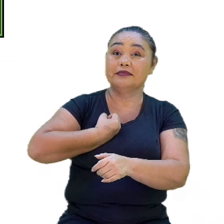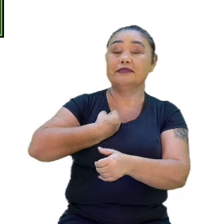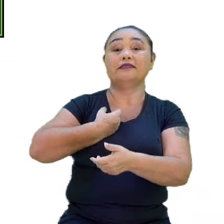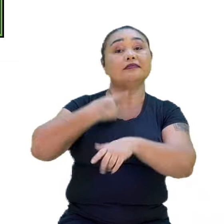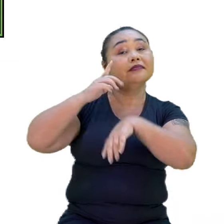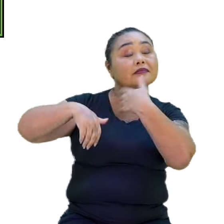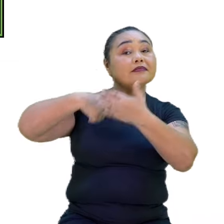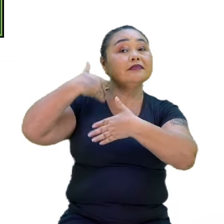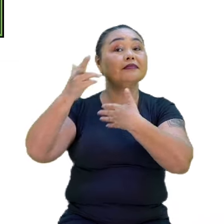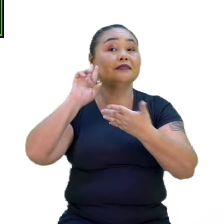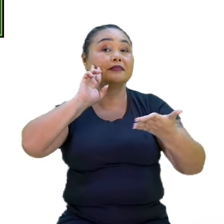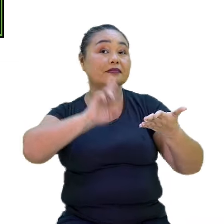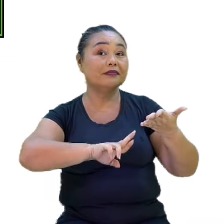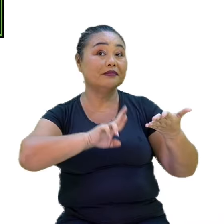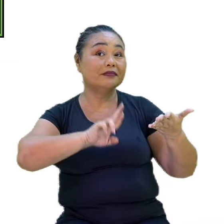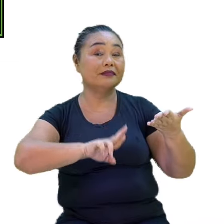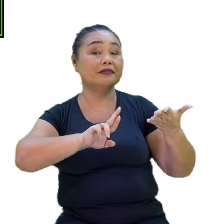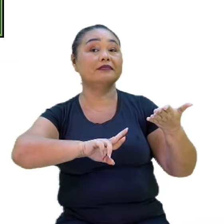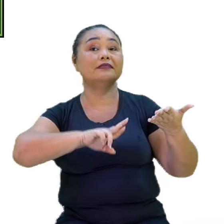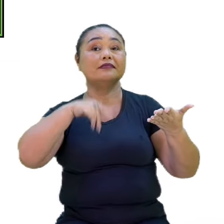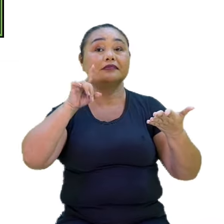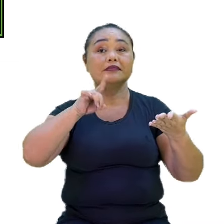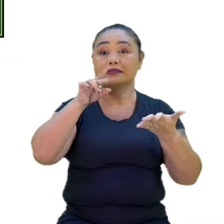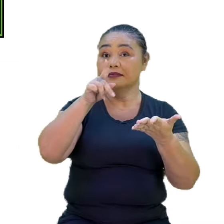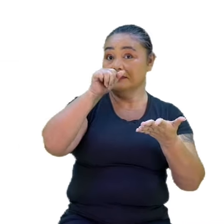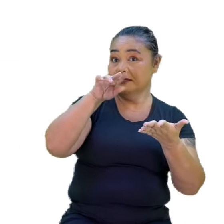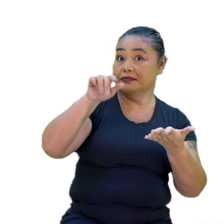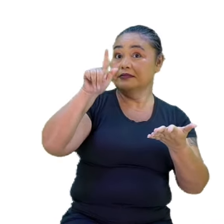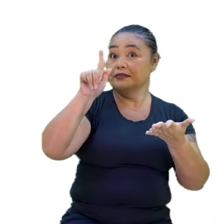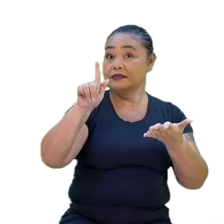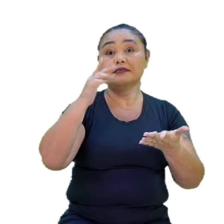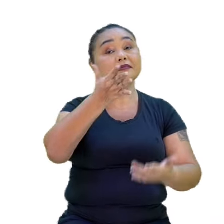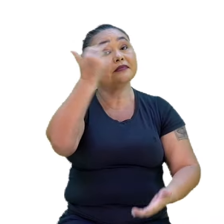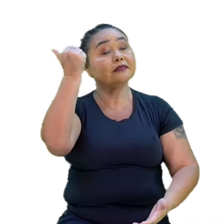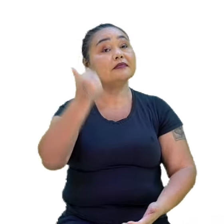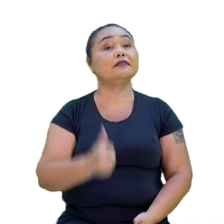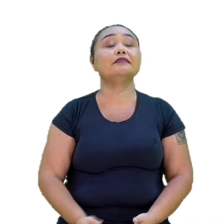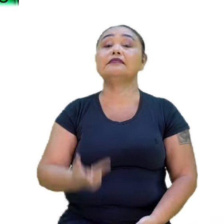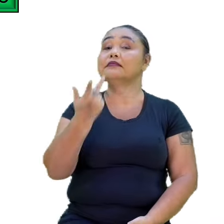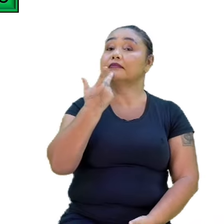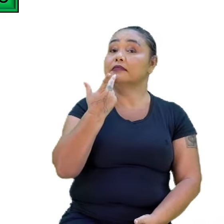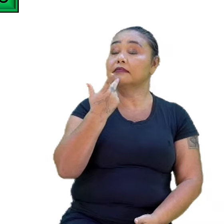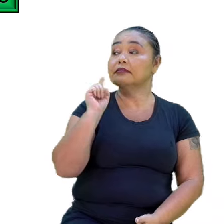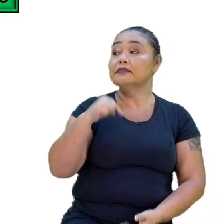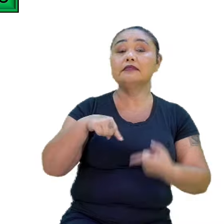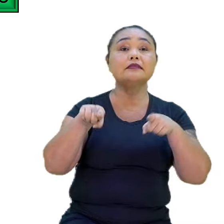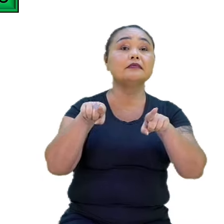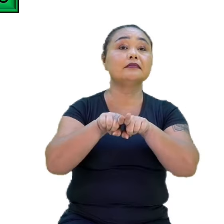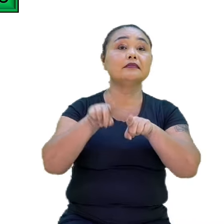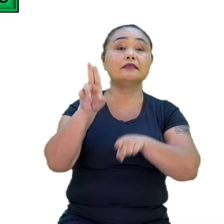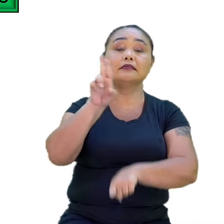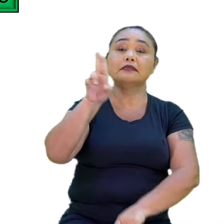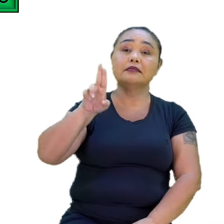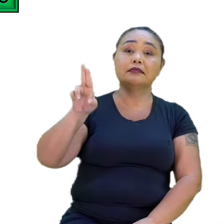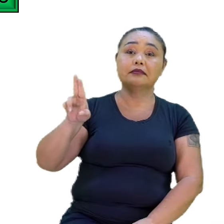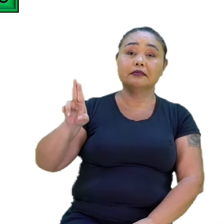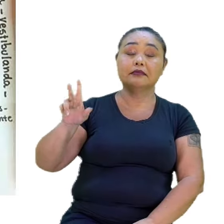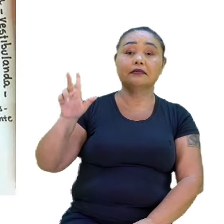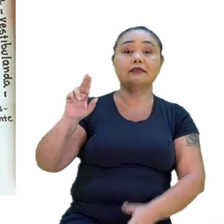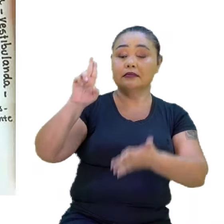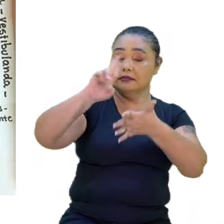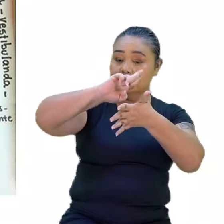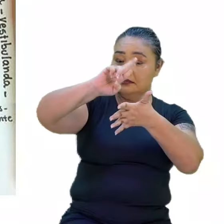pra gente resol e IP P PG PG vamos lá falando um pouquinho mais a gente classificou elas né Muito mais do